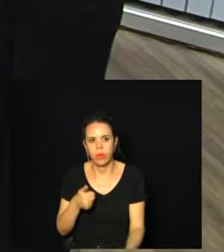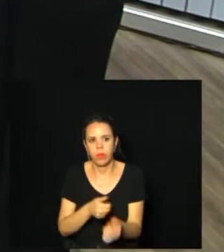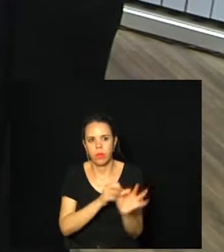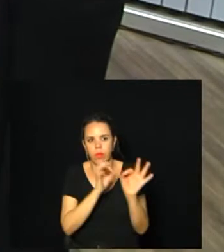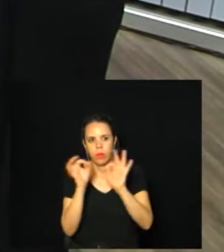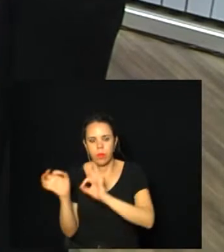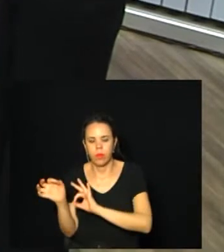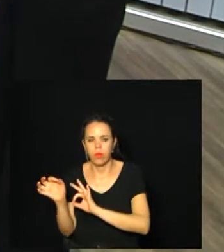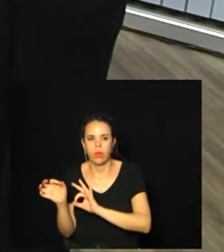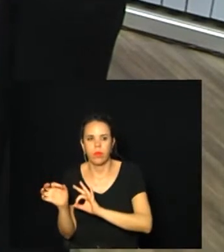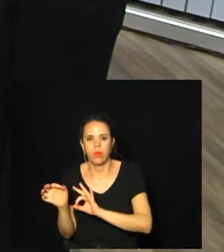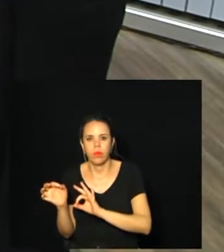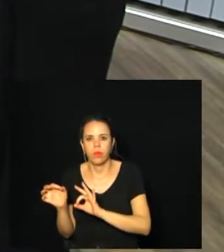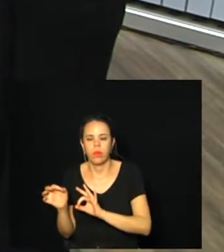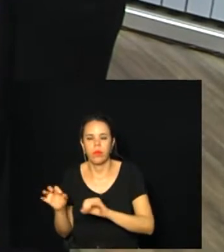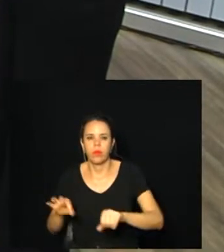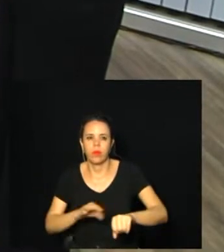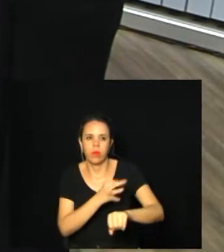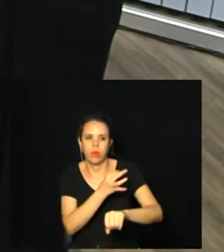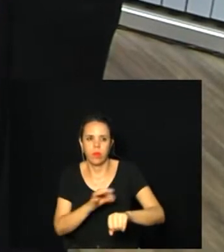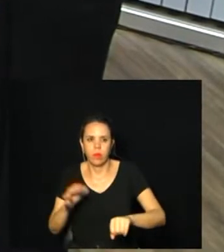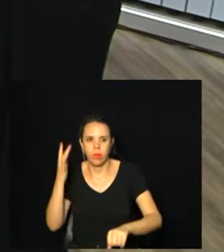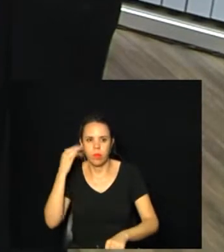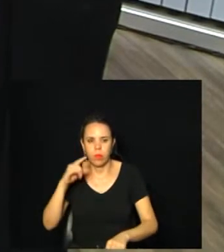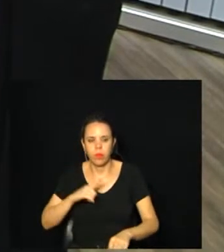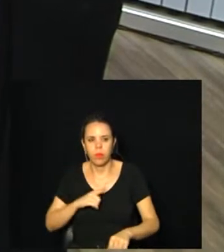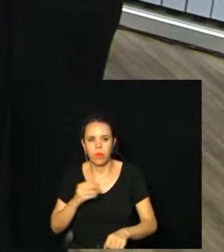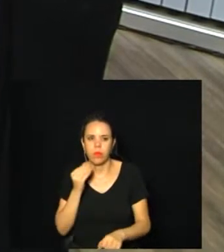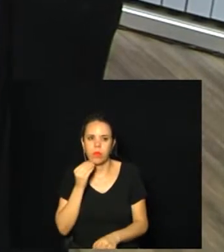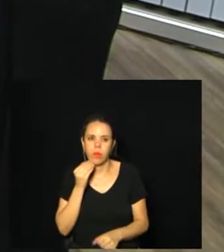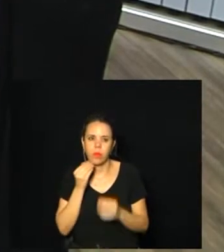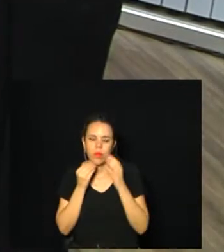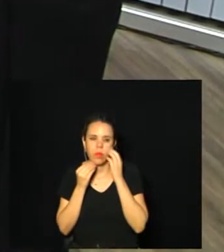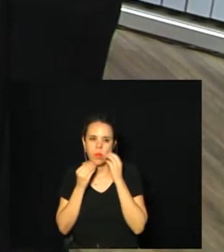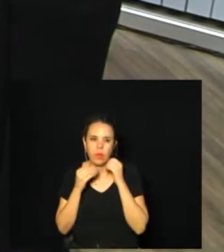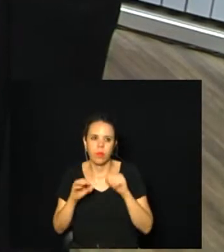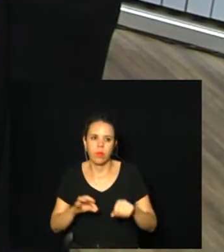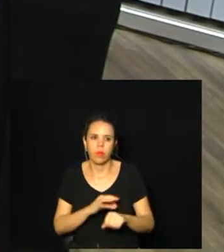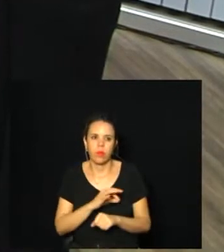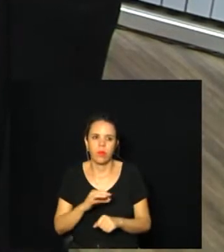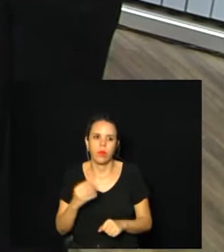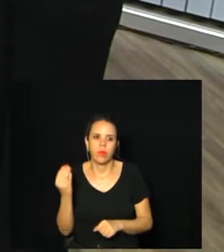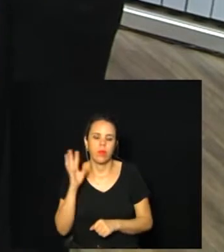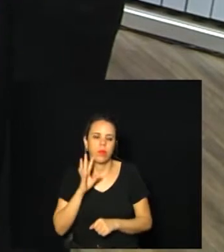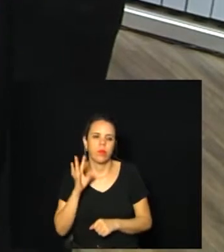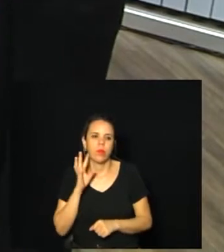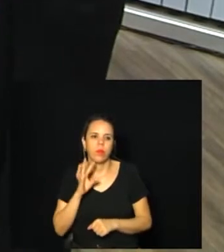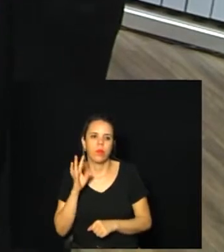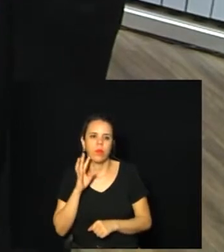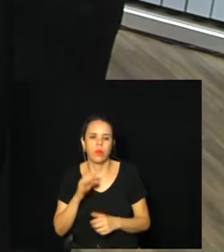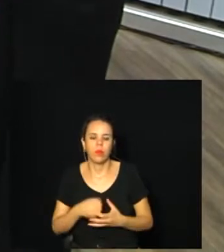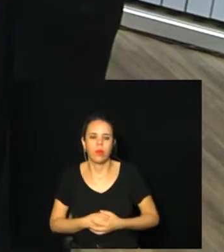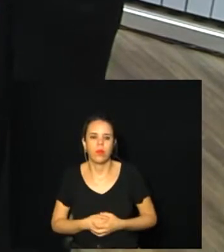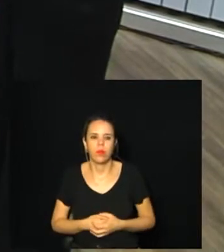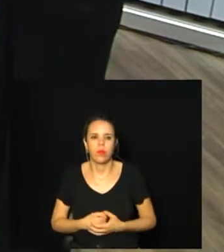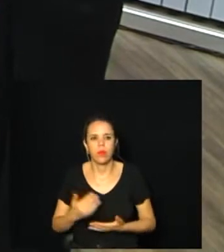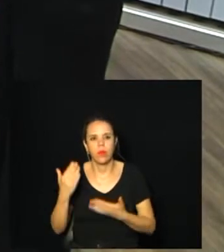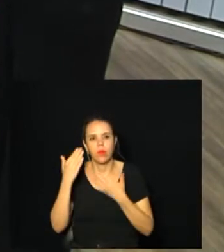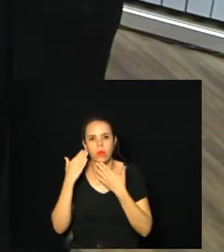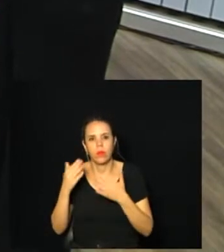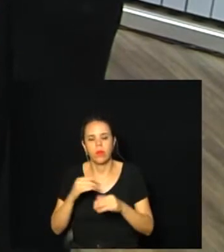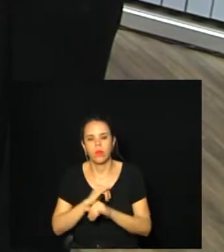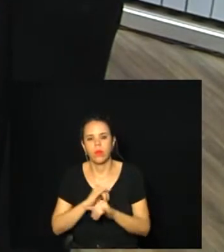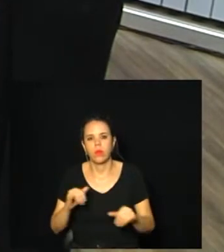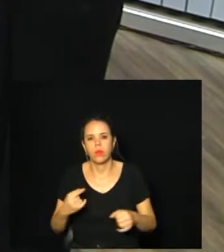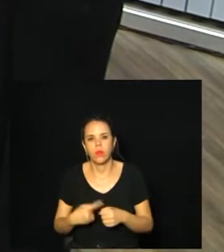acompanhou uma sinfônica, amanhã sua oportunidade, orquestra muito bacana, muito legal. Agradeço aqui as notícias